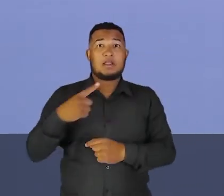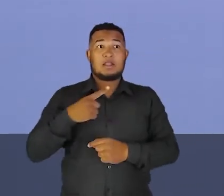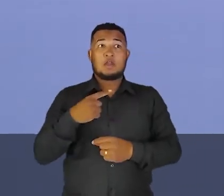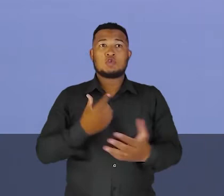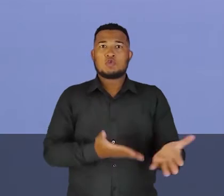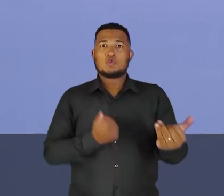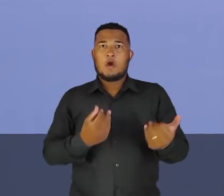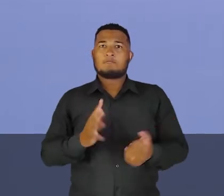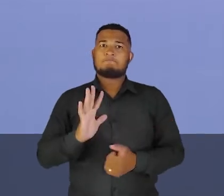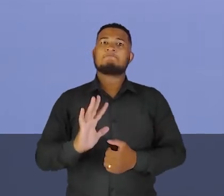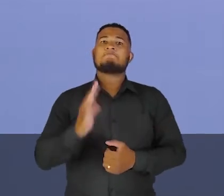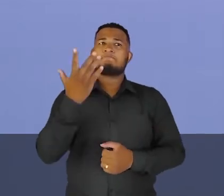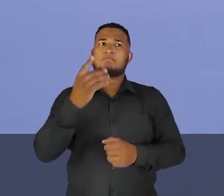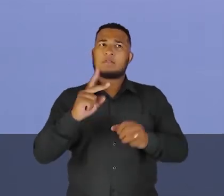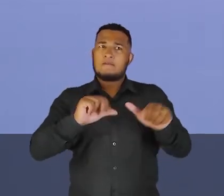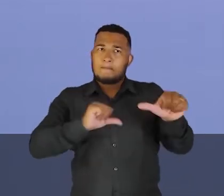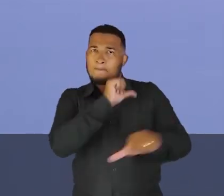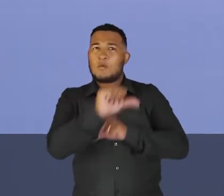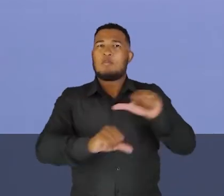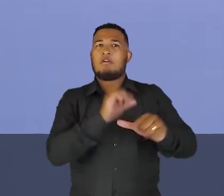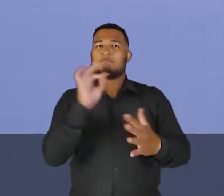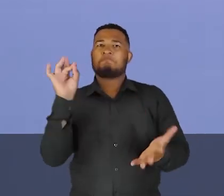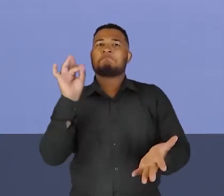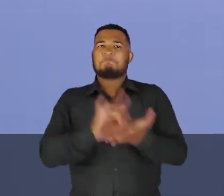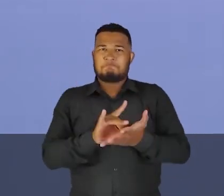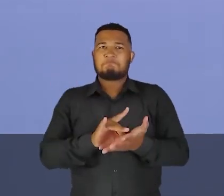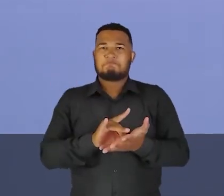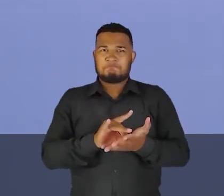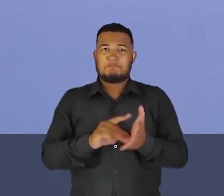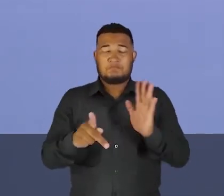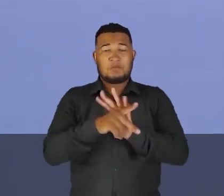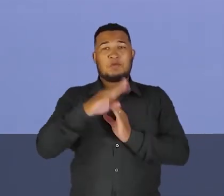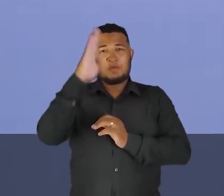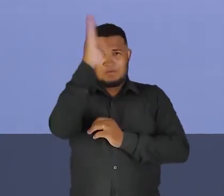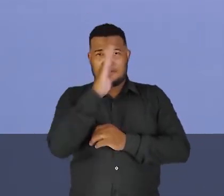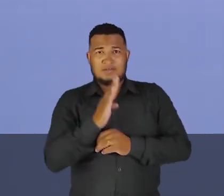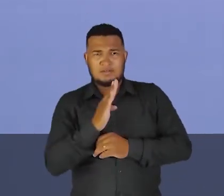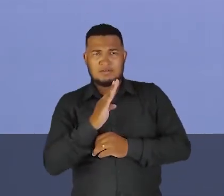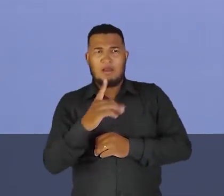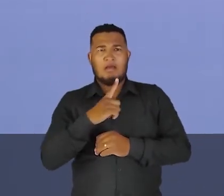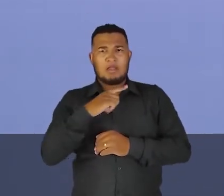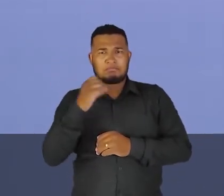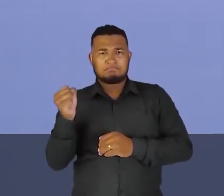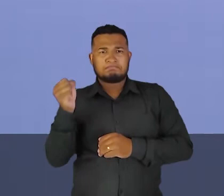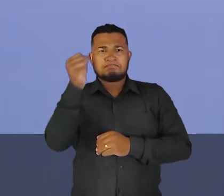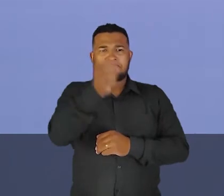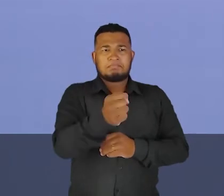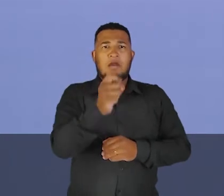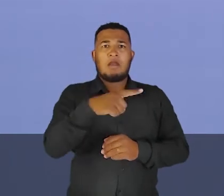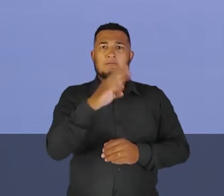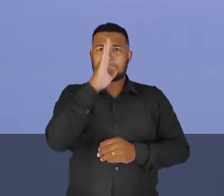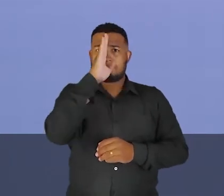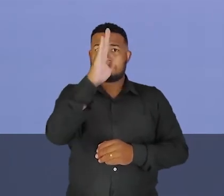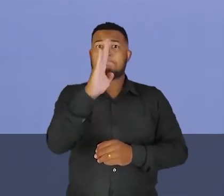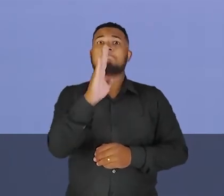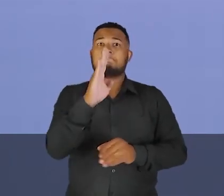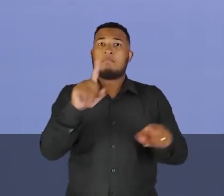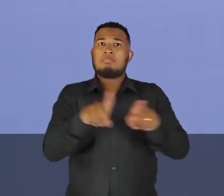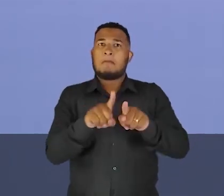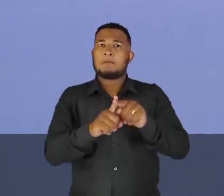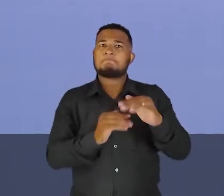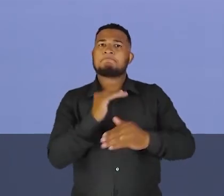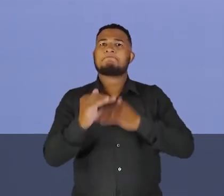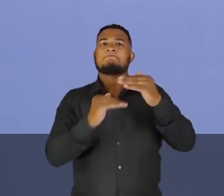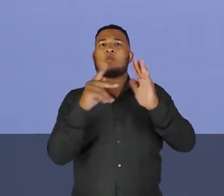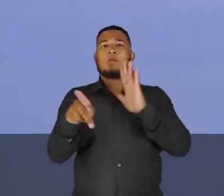eles transformaram a realidade da nação e colocaram esses personagens, eles como personagens, no centro, né, e na construção